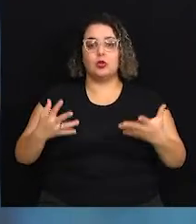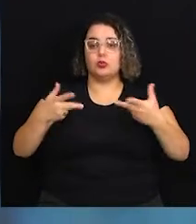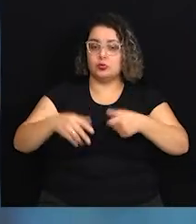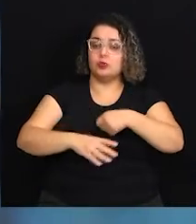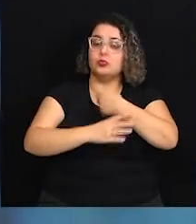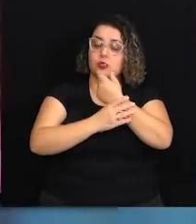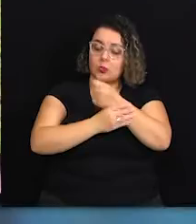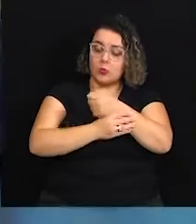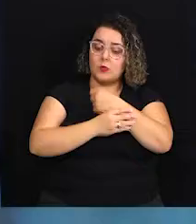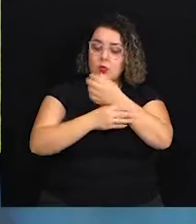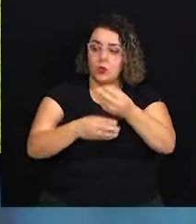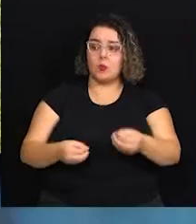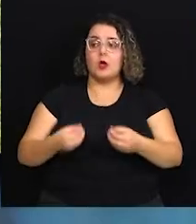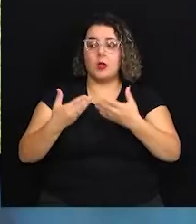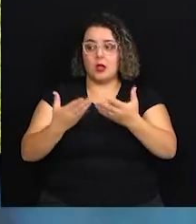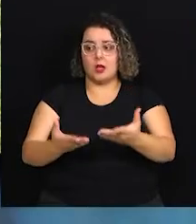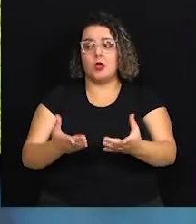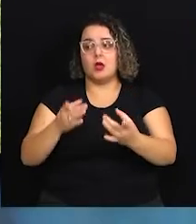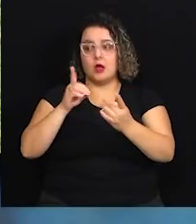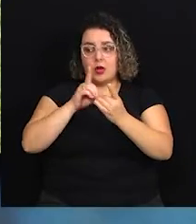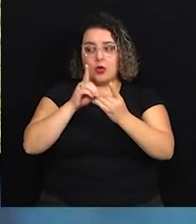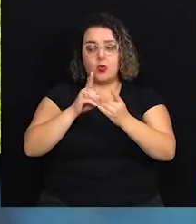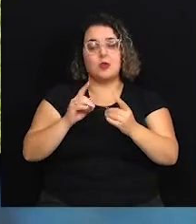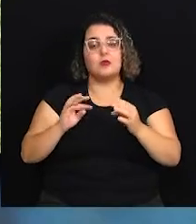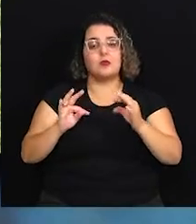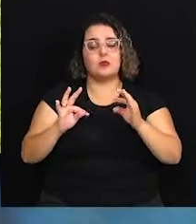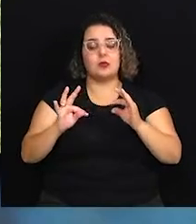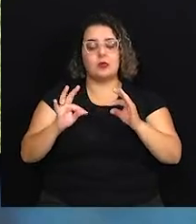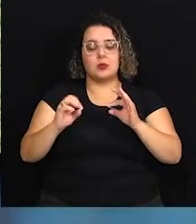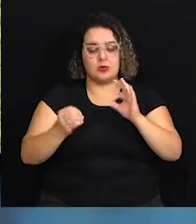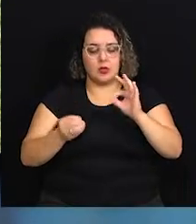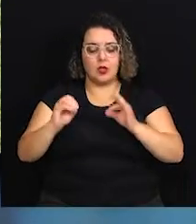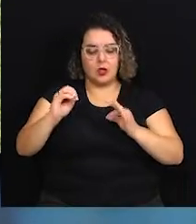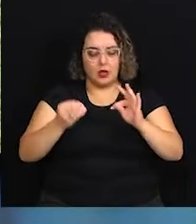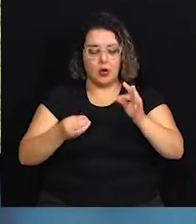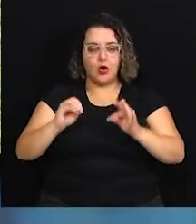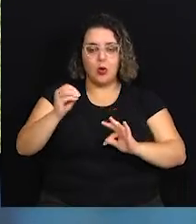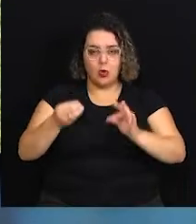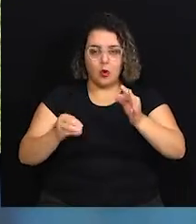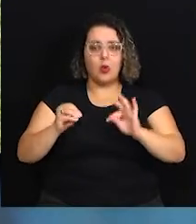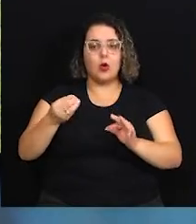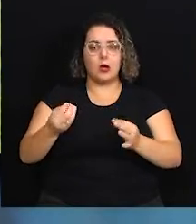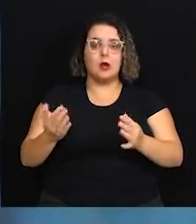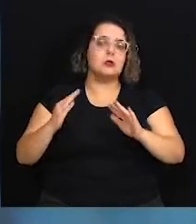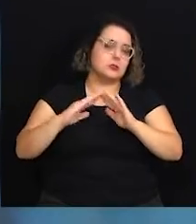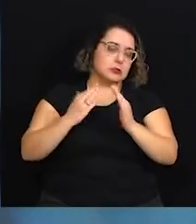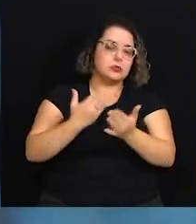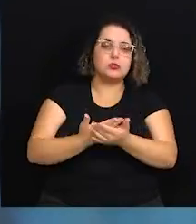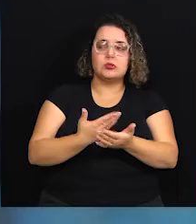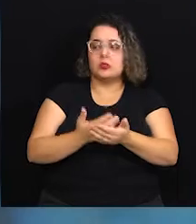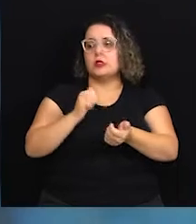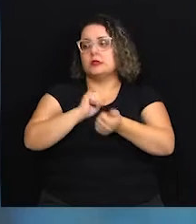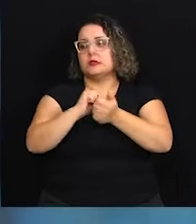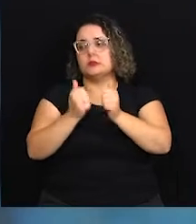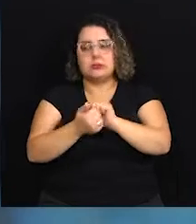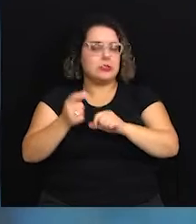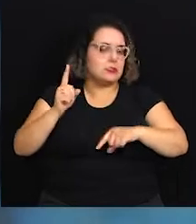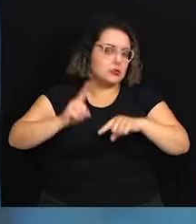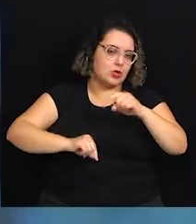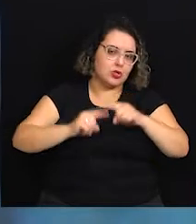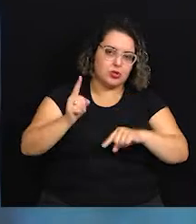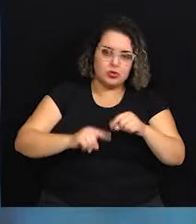fisioterapeuta oferece, o atendimento da TO também, né, visando também essa escolarização, então adaptações de